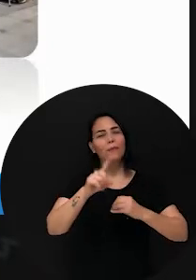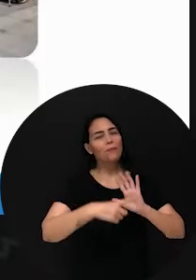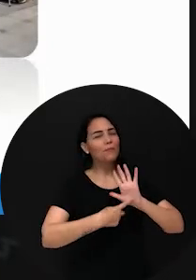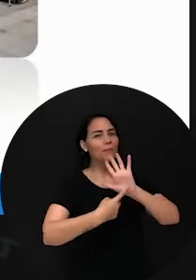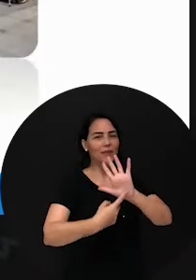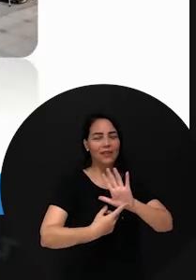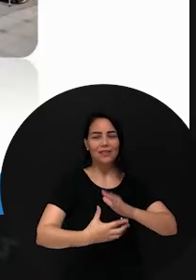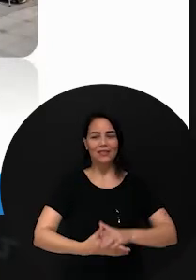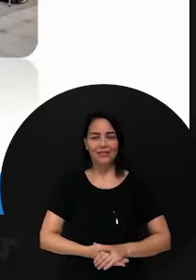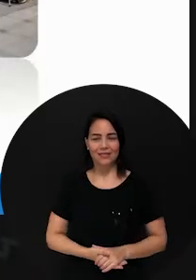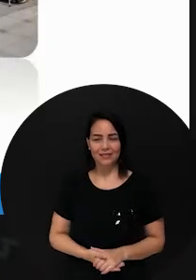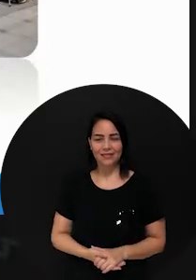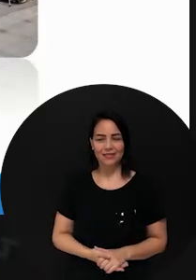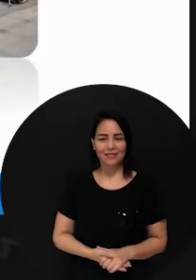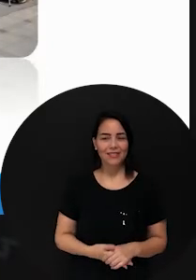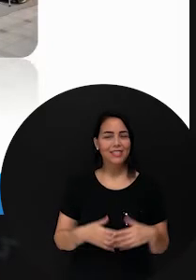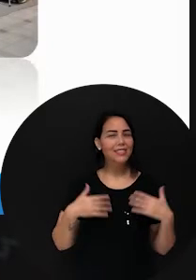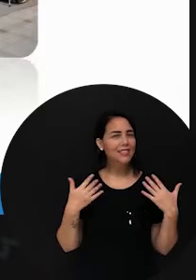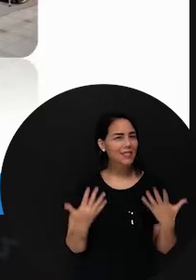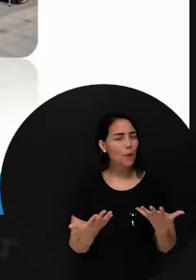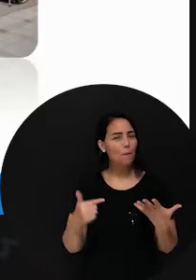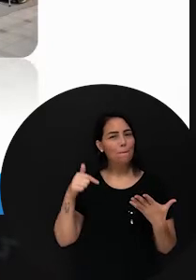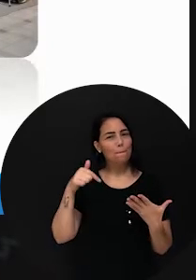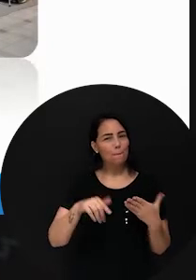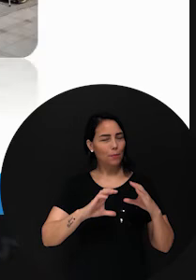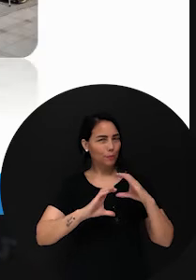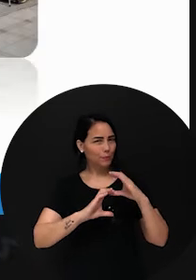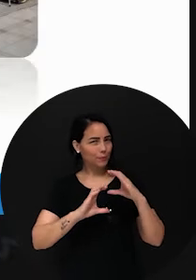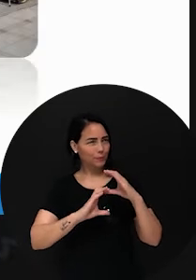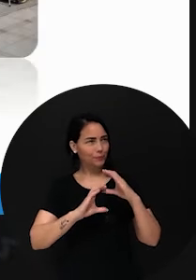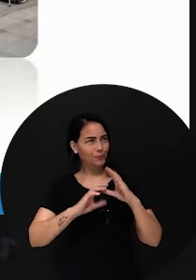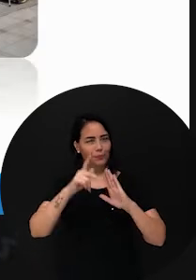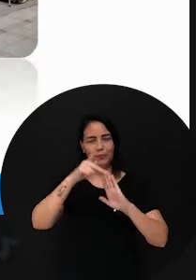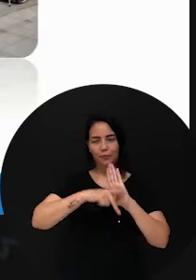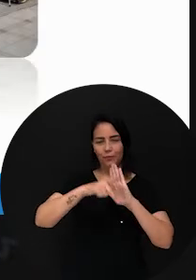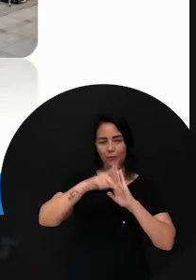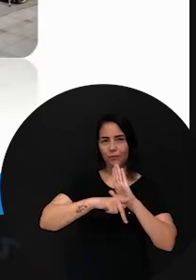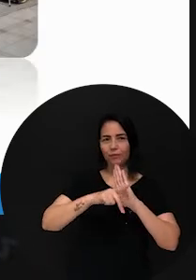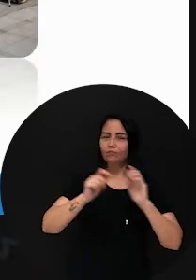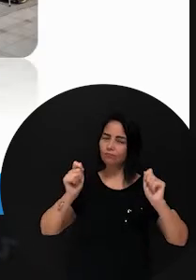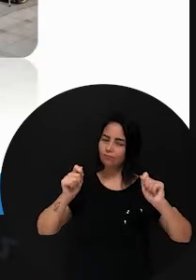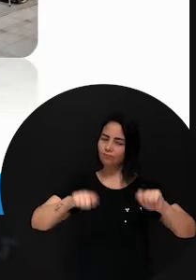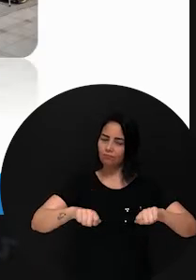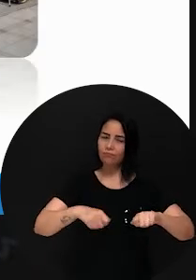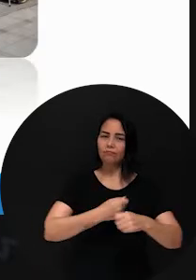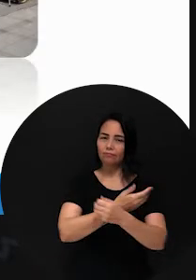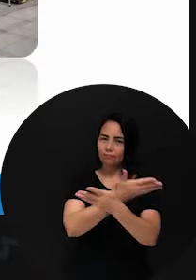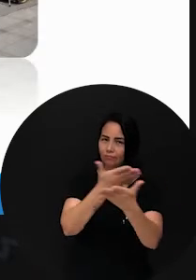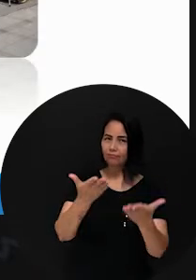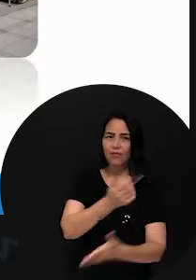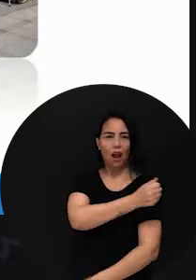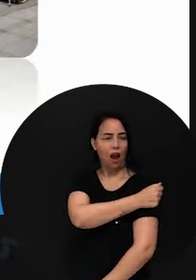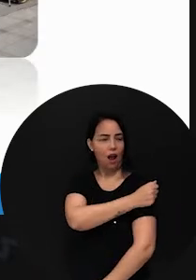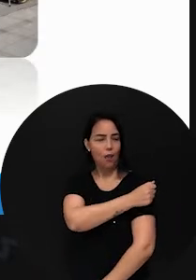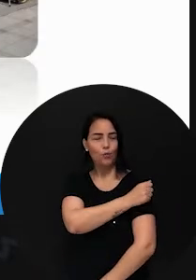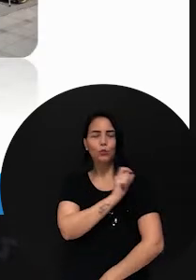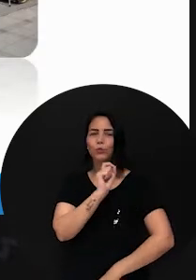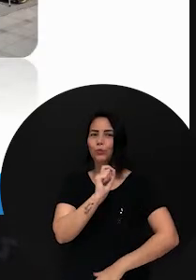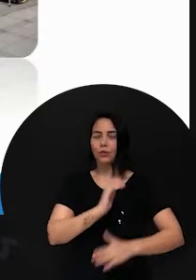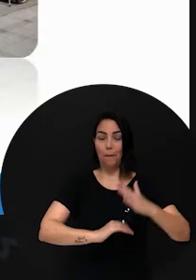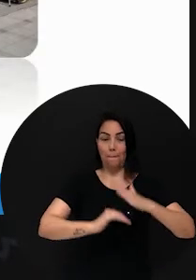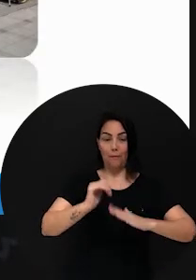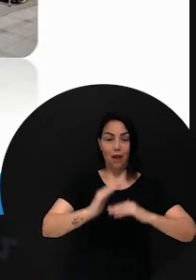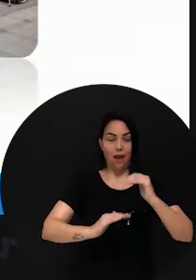Então, a SCAR, né, o projeto MPT, ele possibilita para o aluno, além dessa prática individual